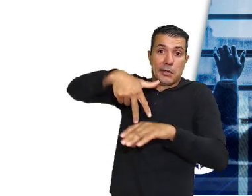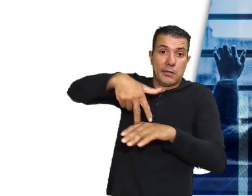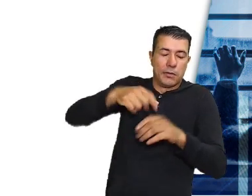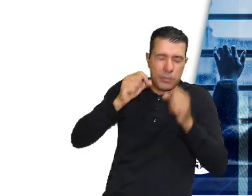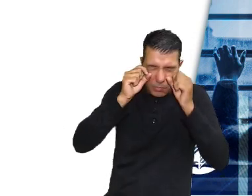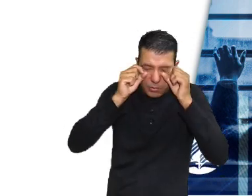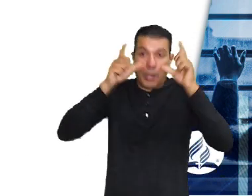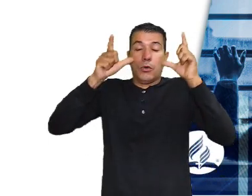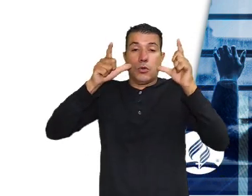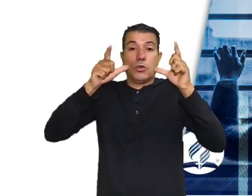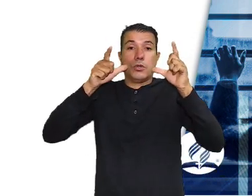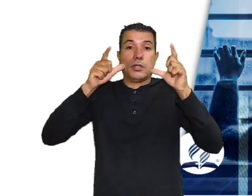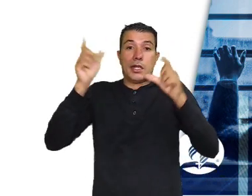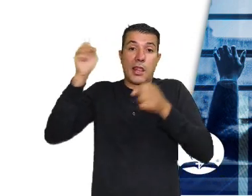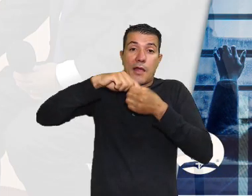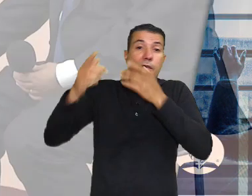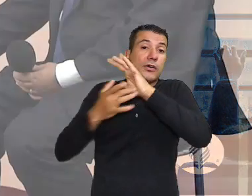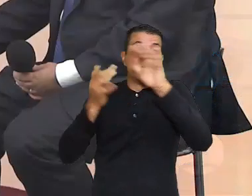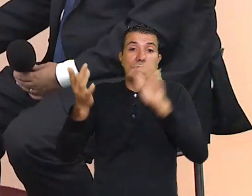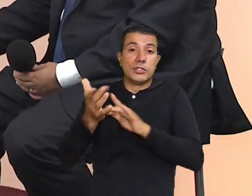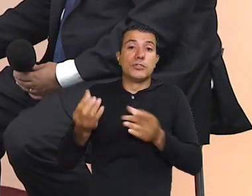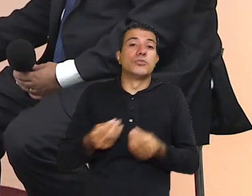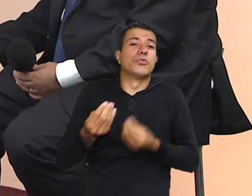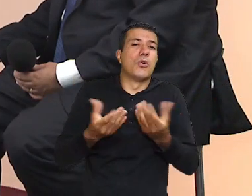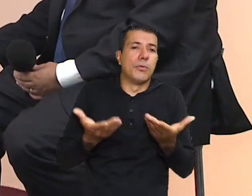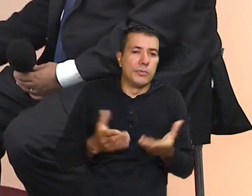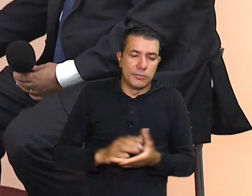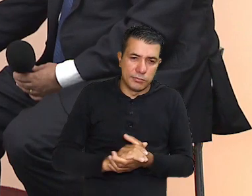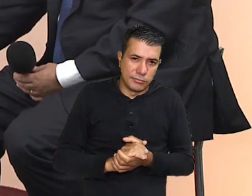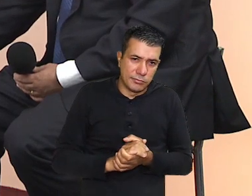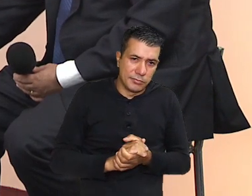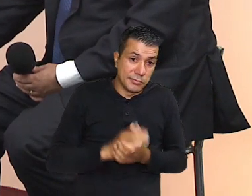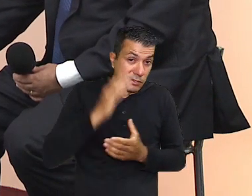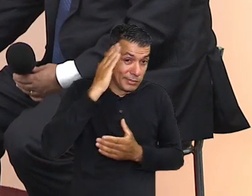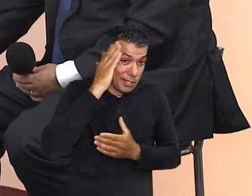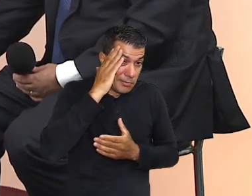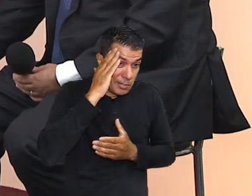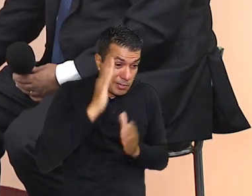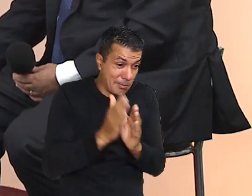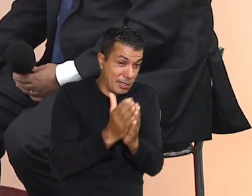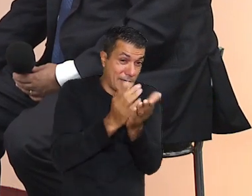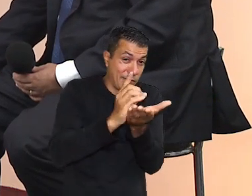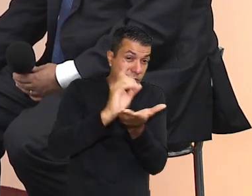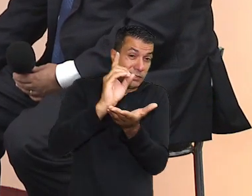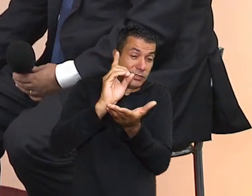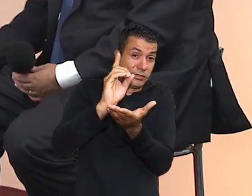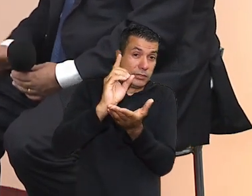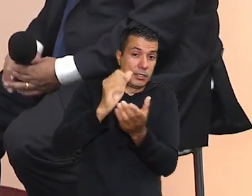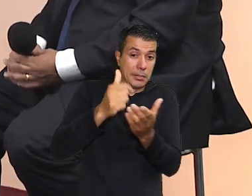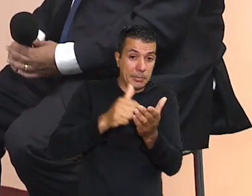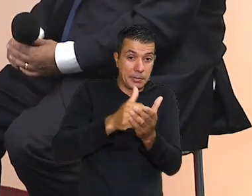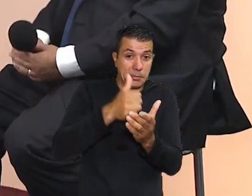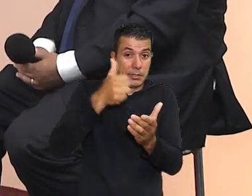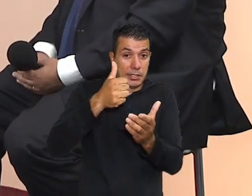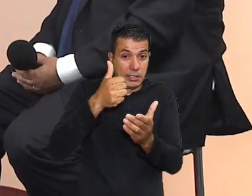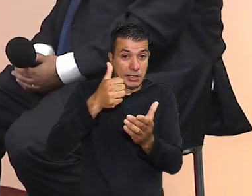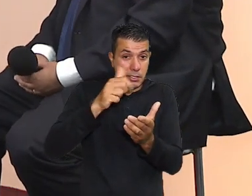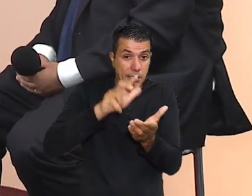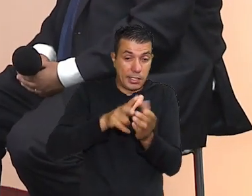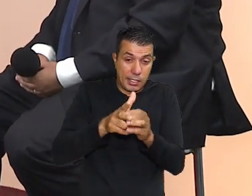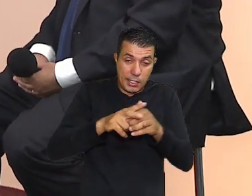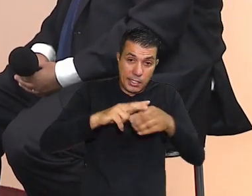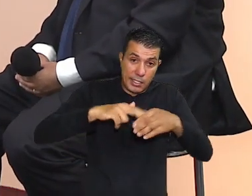uma introduzir um pouquinho aqui, pastor, peço até desculpas, mas nós sabemos que a Bíblia ela fala de 2 ressurreições. A primeira